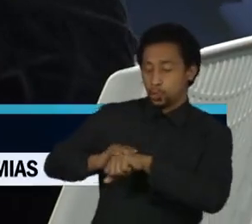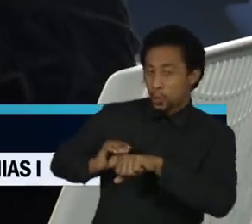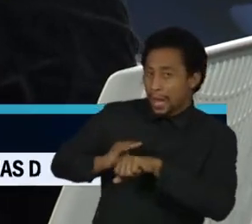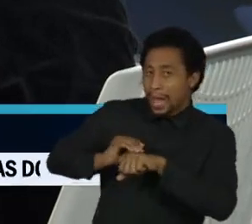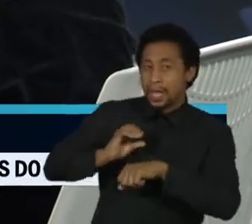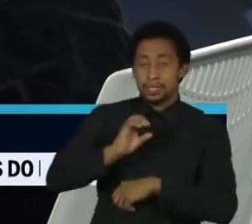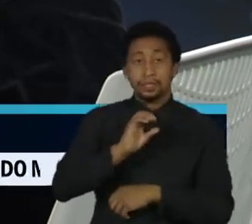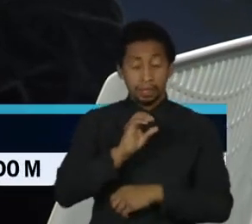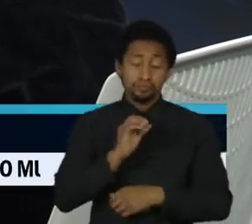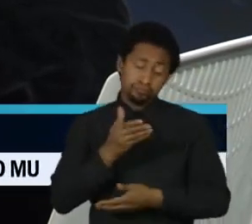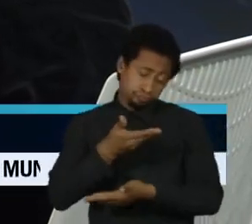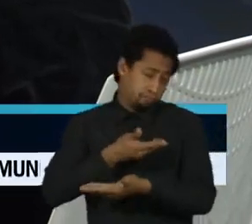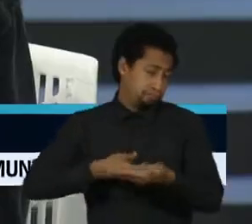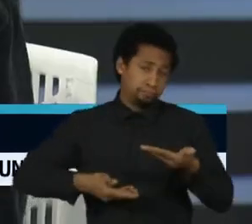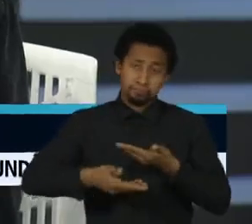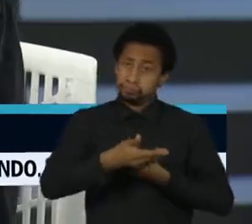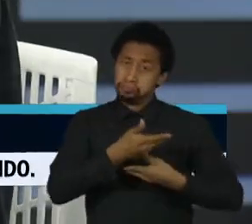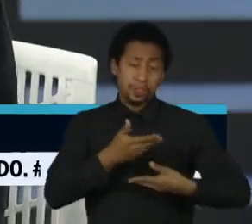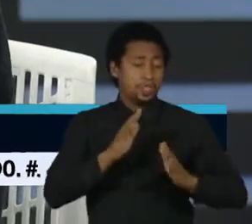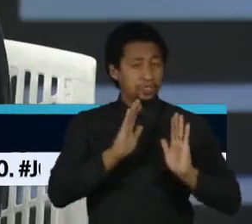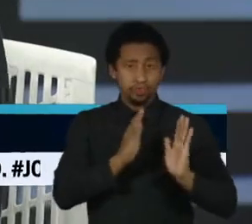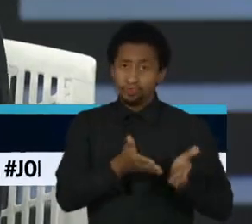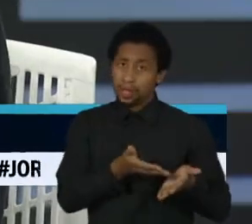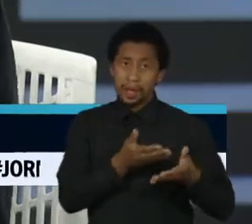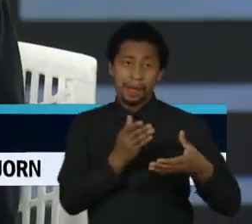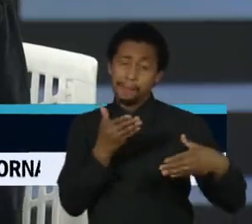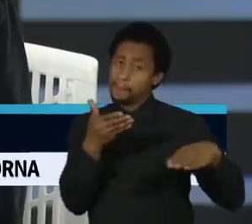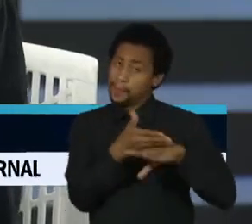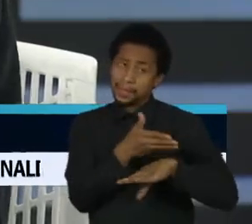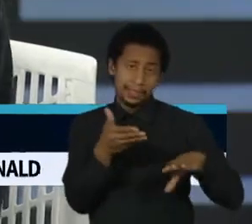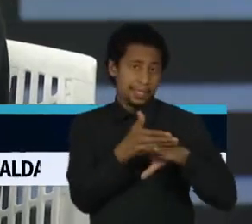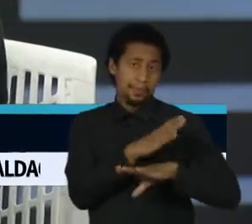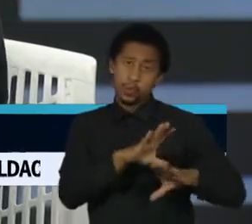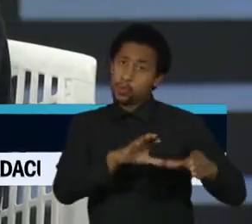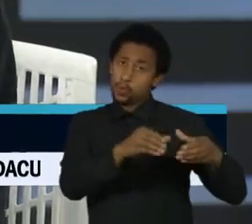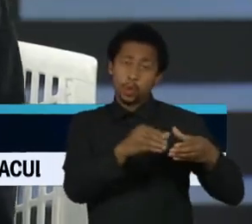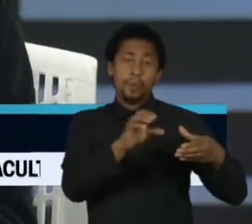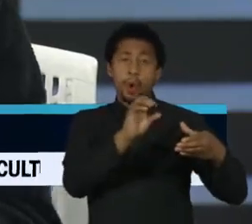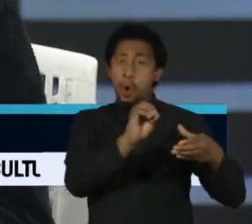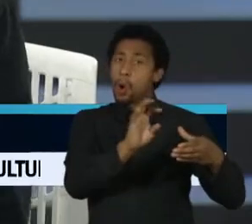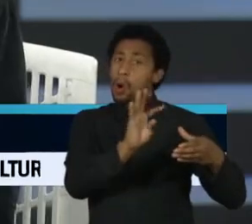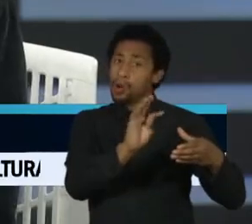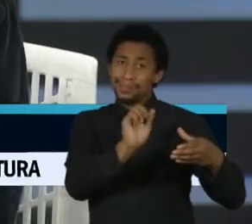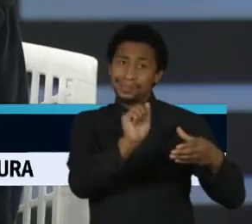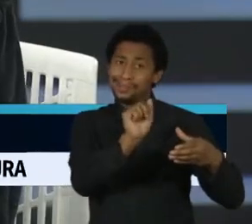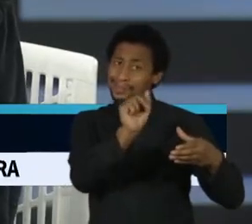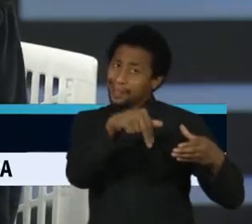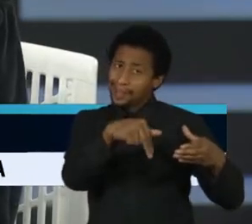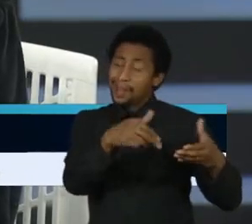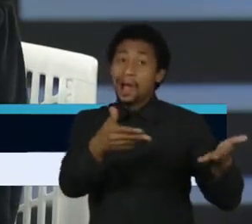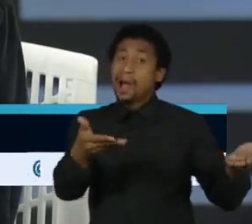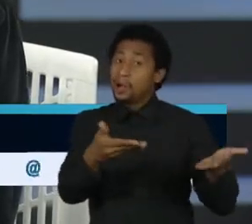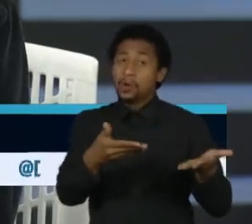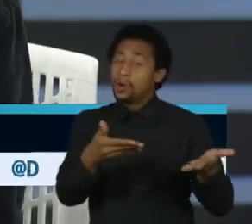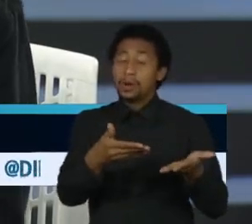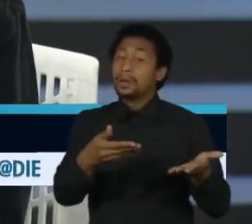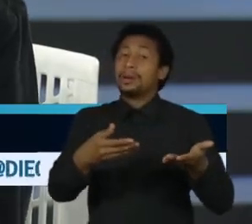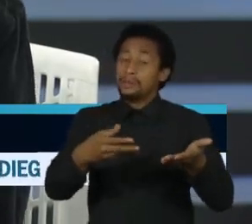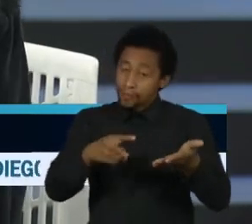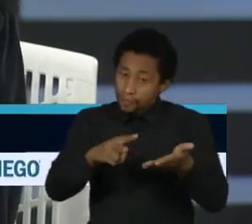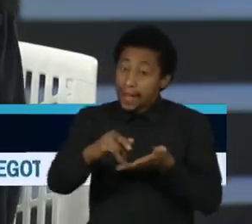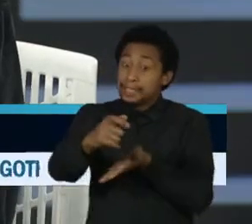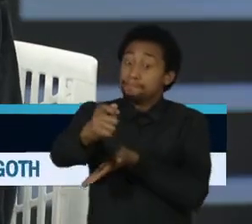troca de equipamentos. Então, assim, do ponto de vista prático, a entrada vai significar o fortalecimento